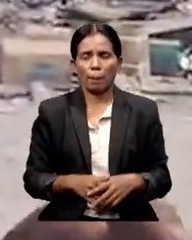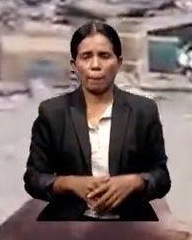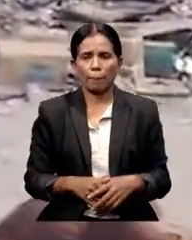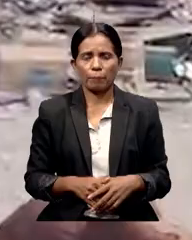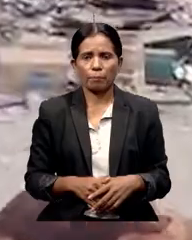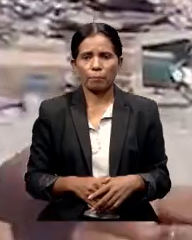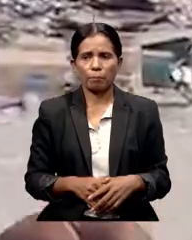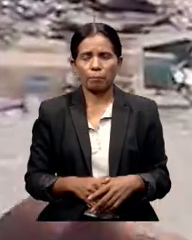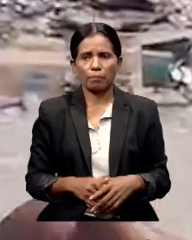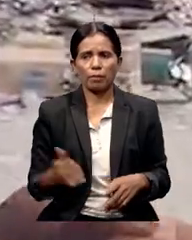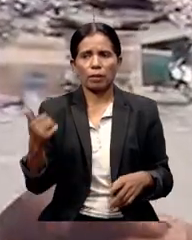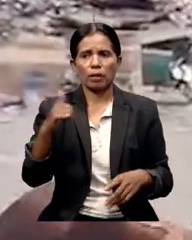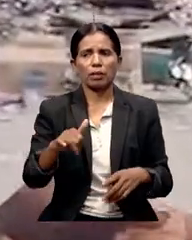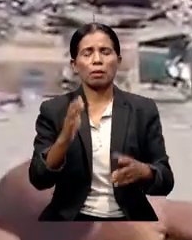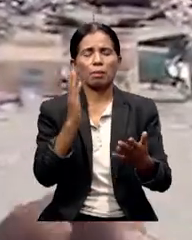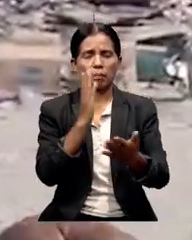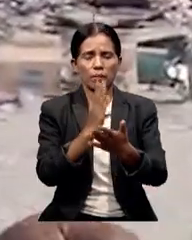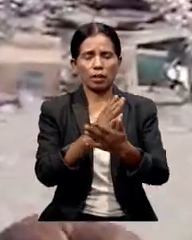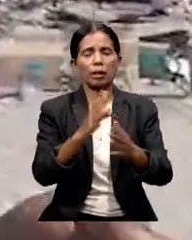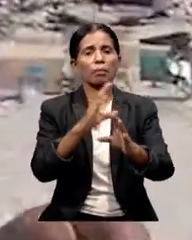sirenya hapara bet,